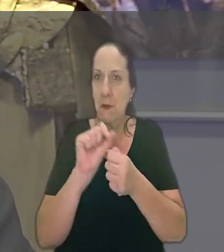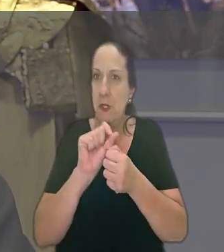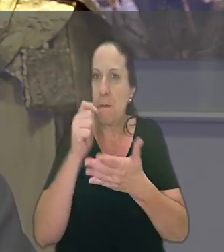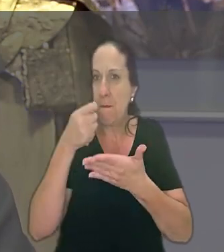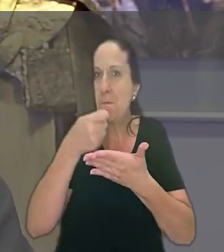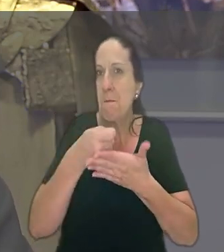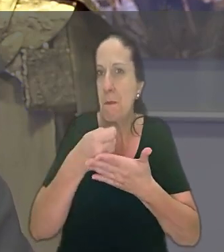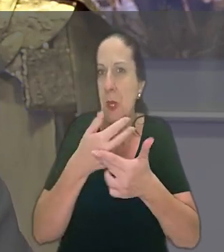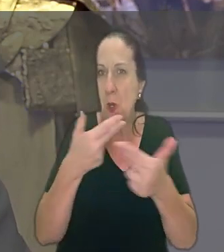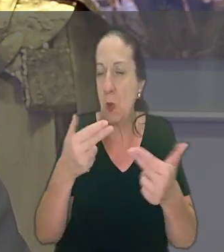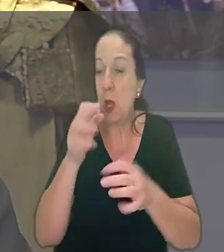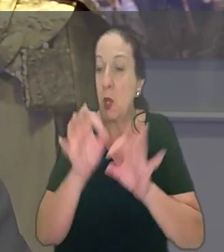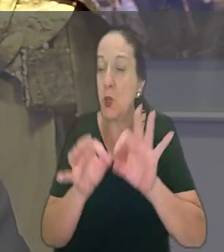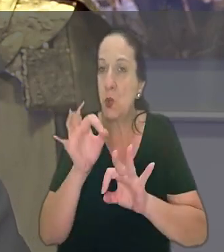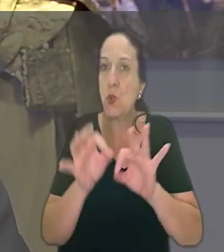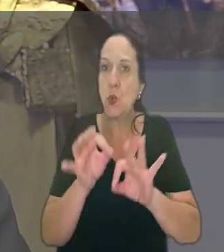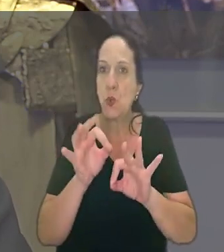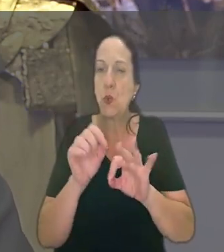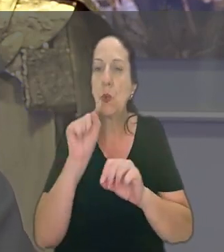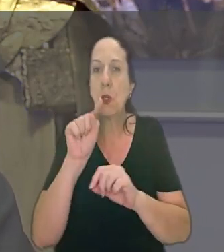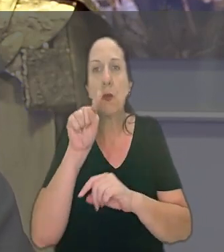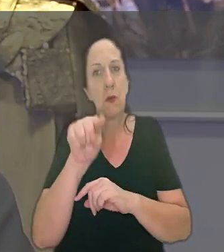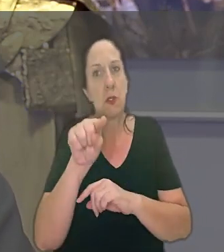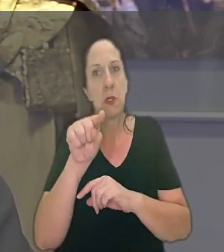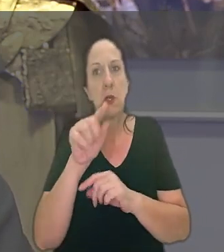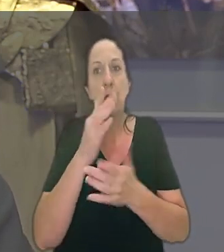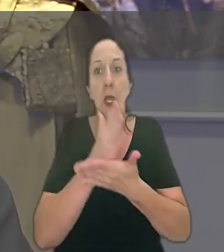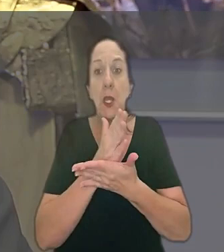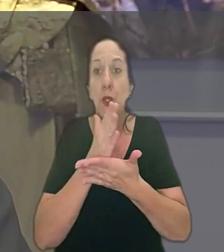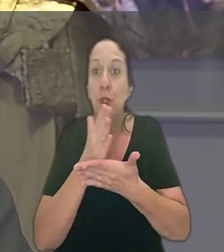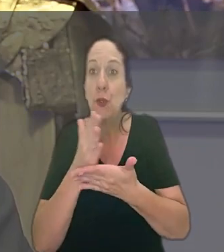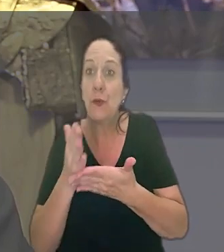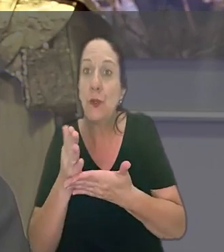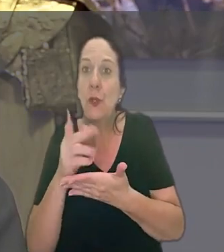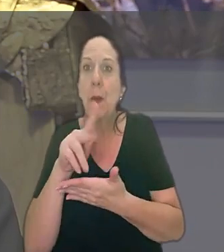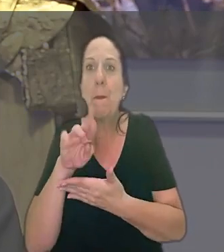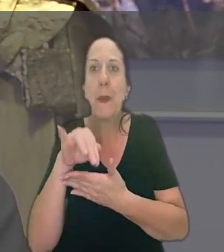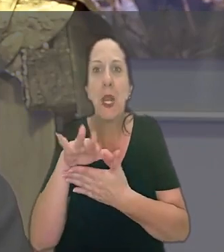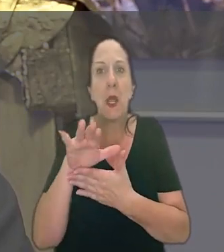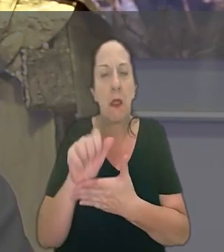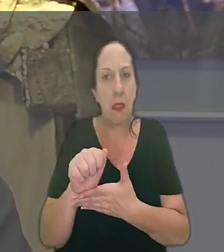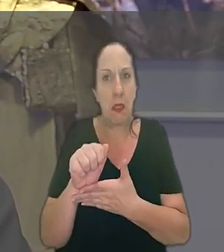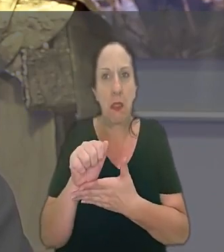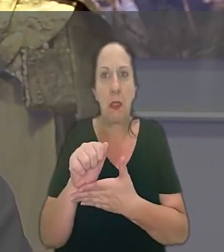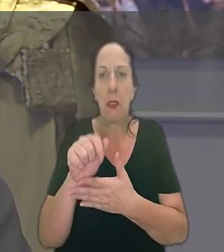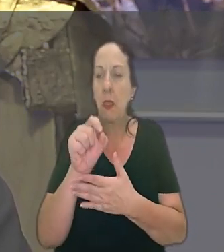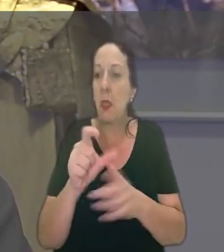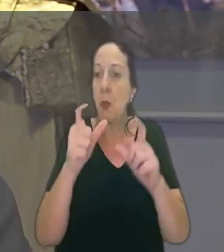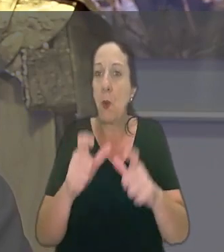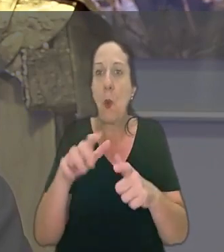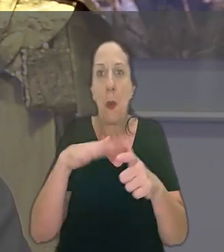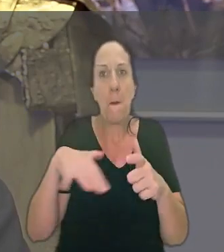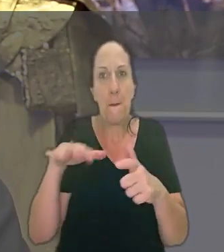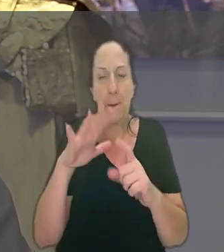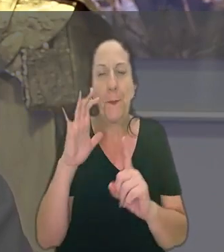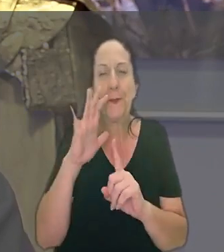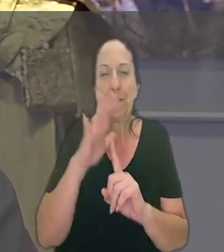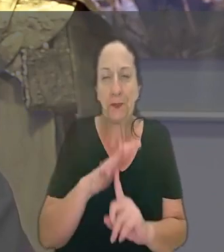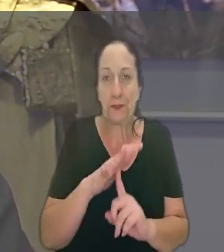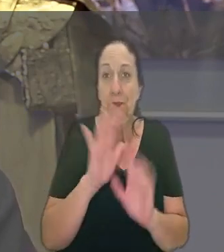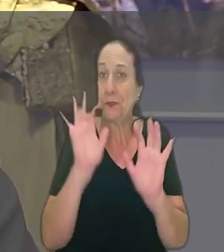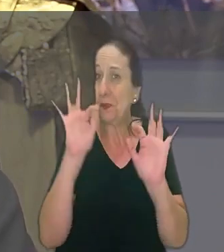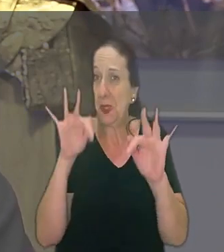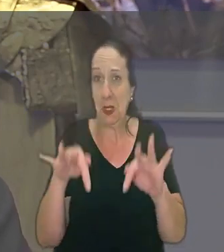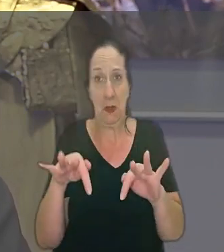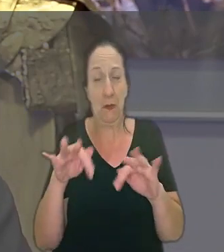referem, e nós próprios julgamos aqui no nosso Tribunal Superior do Trabalho, em que você verifica que aquela fixação daquela prenda decorre de um ambiente de assédio.